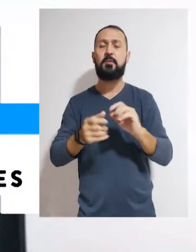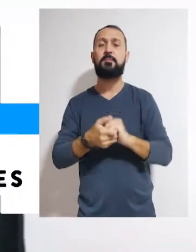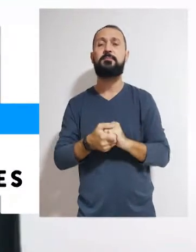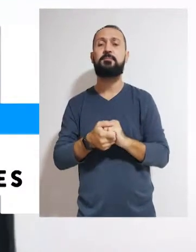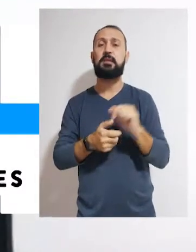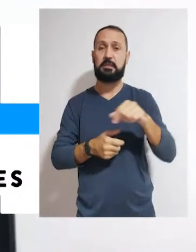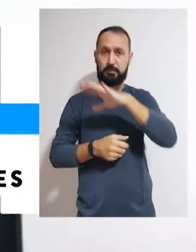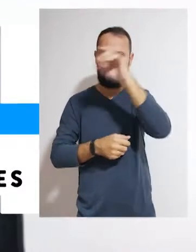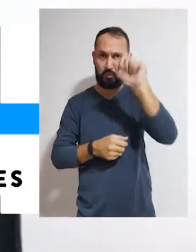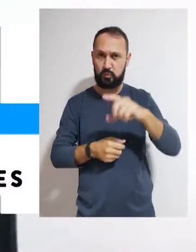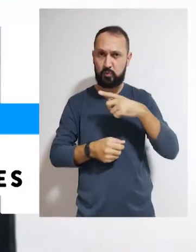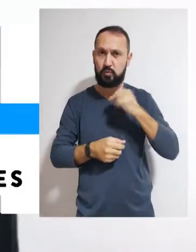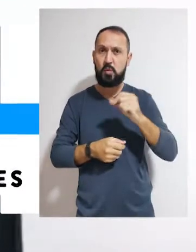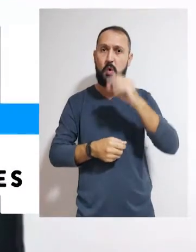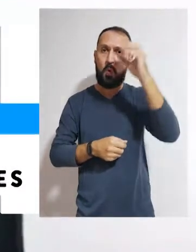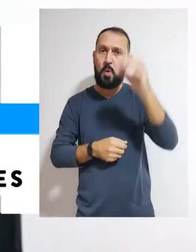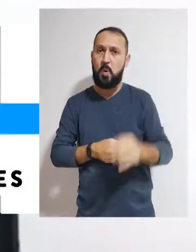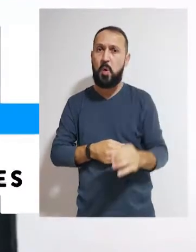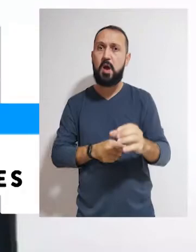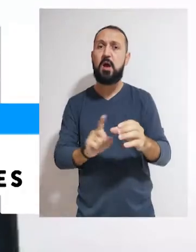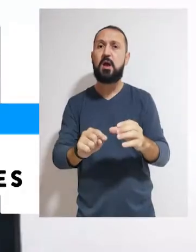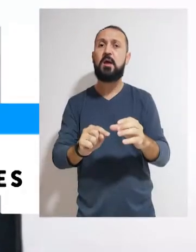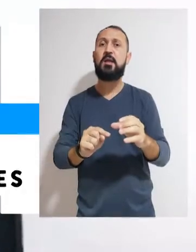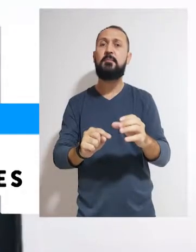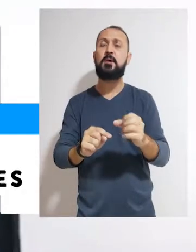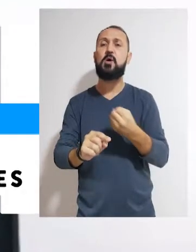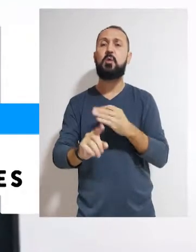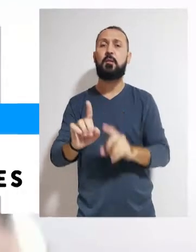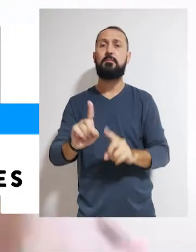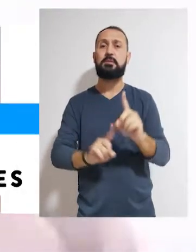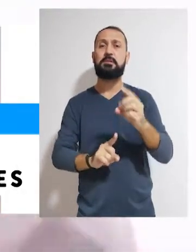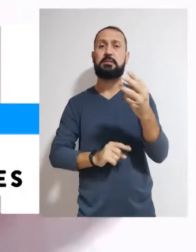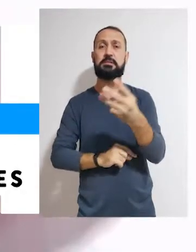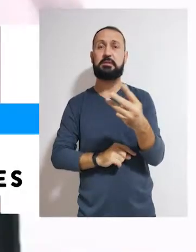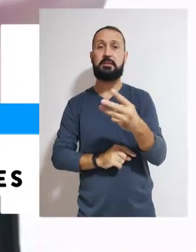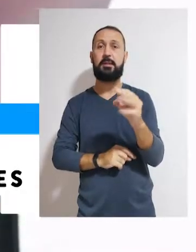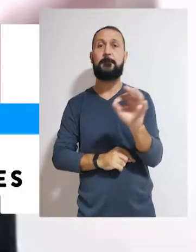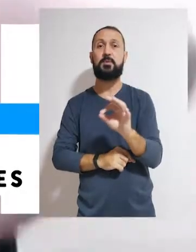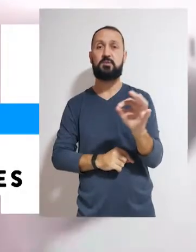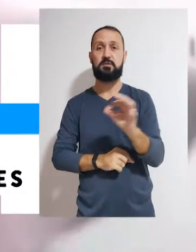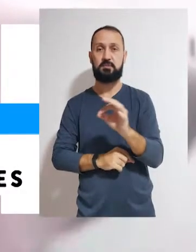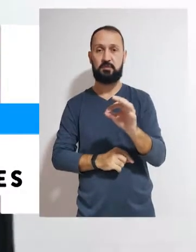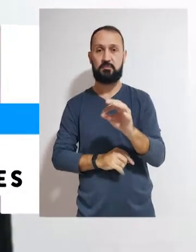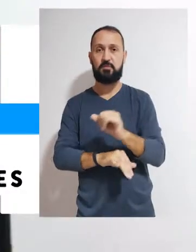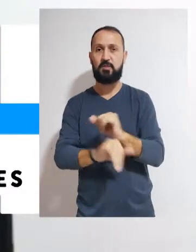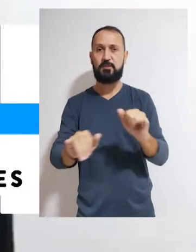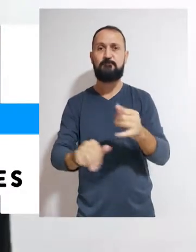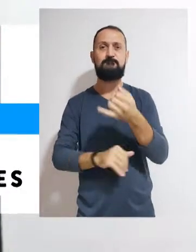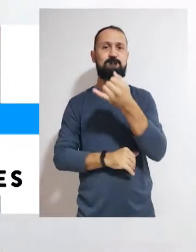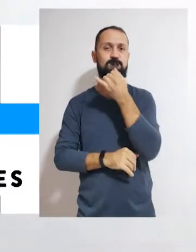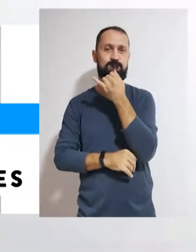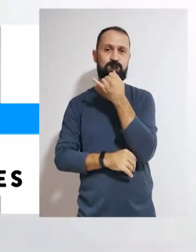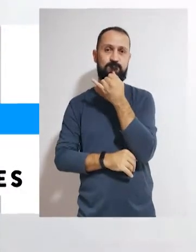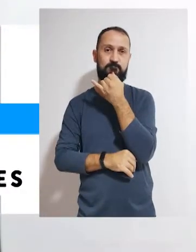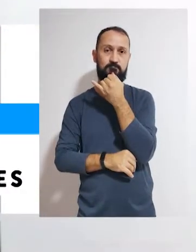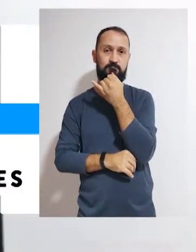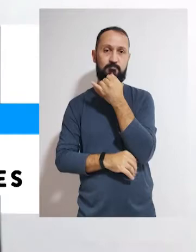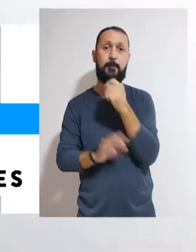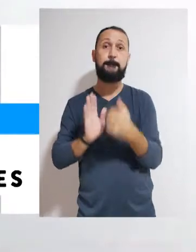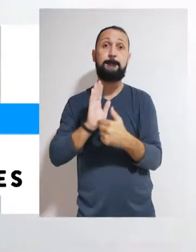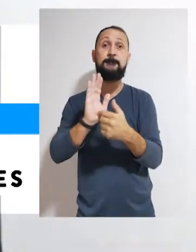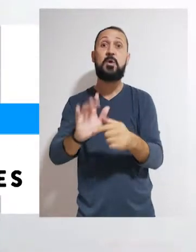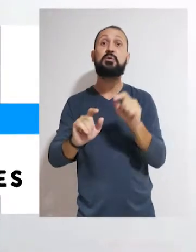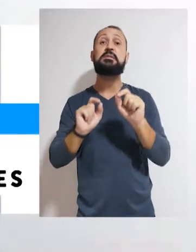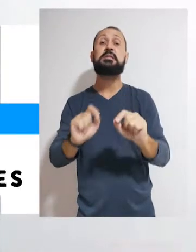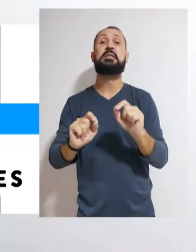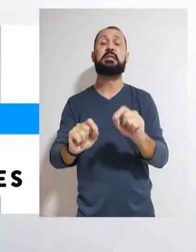do feminicídio de Mato Grosso do Sul, os crimes de feminicídios aumentaram em 33%, um dado triste. O